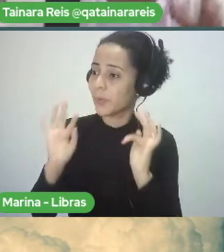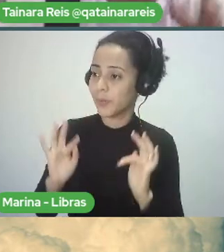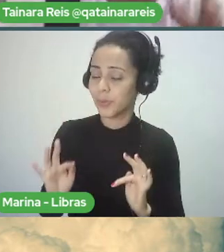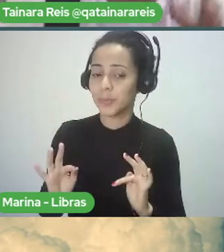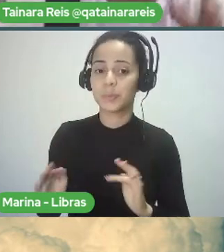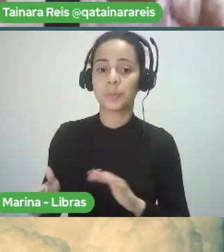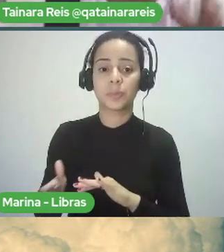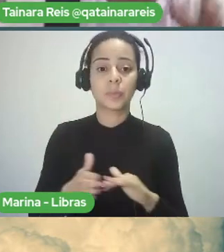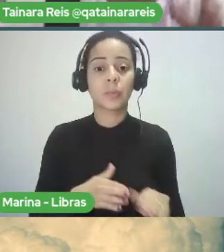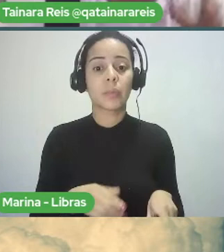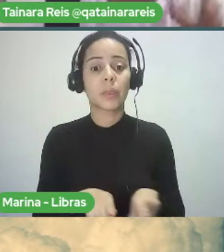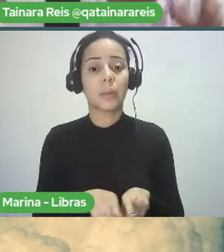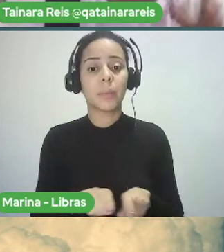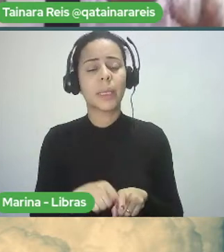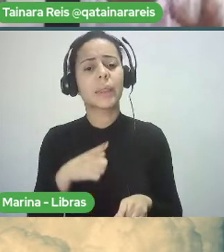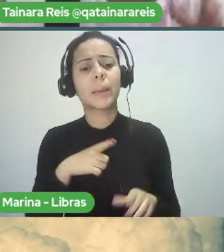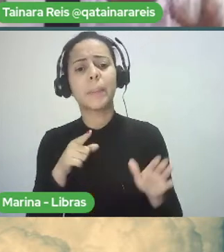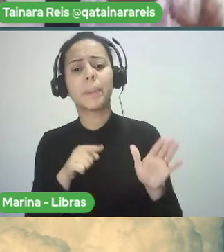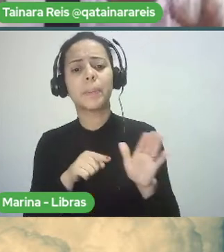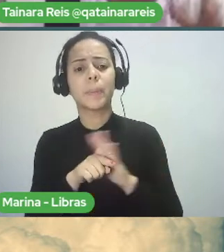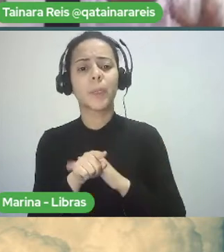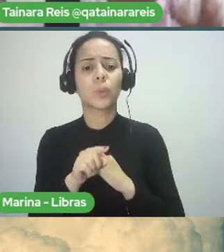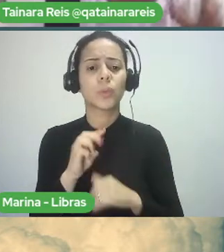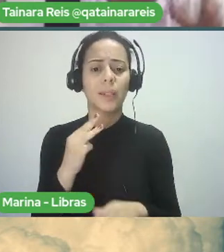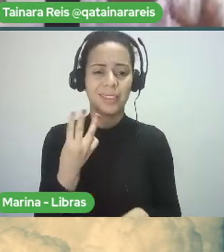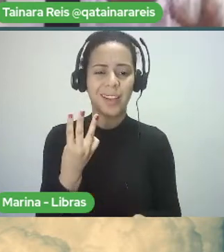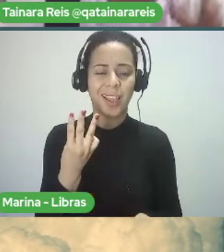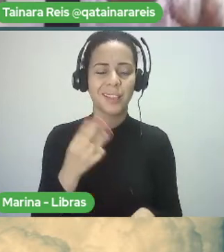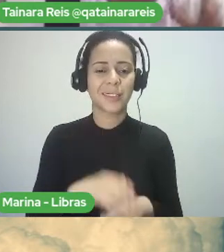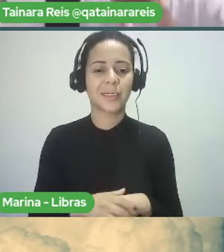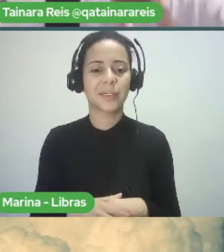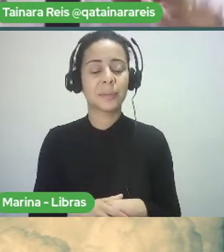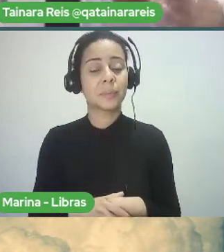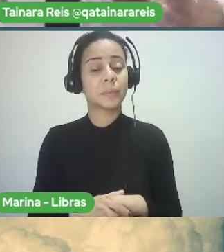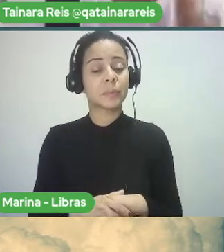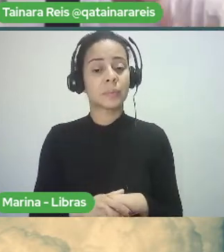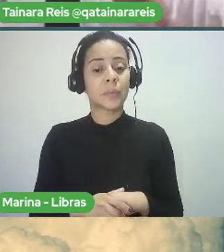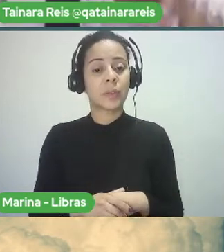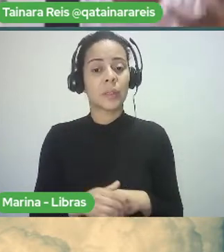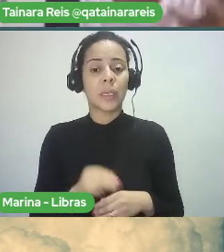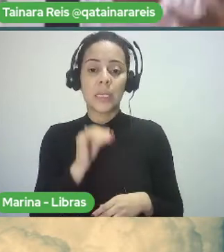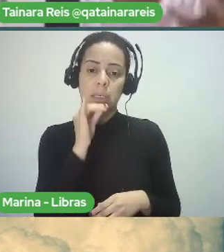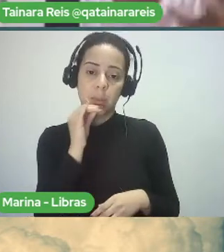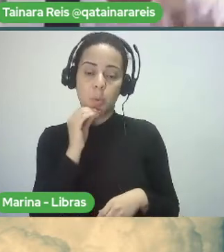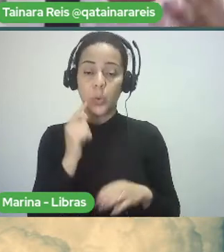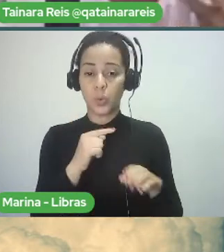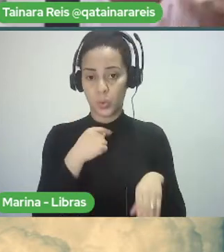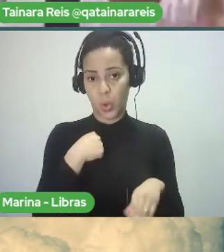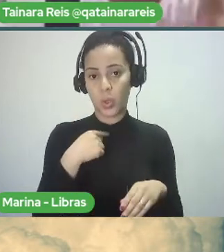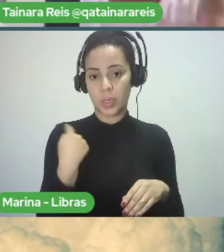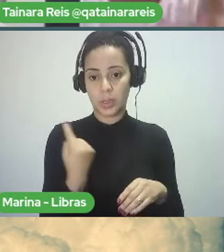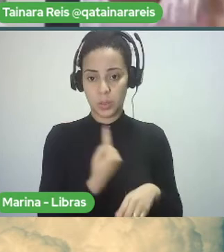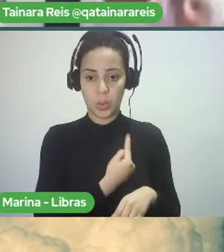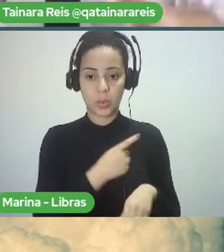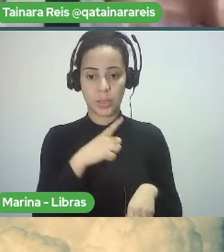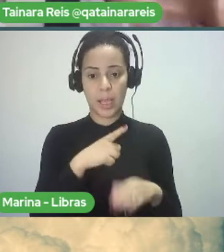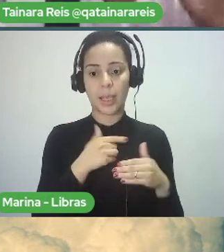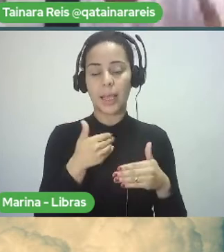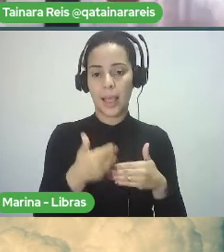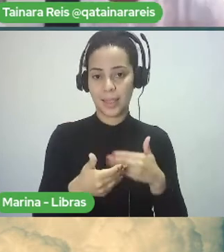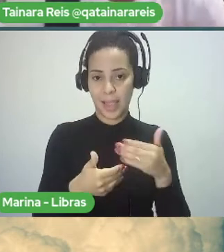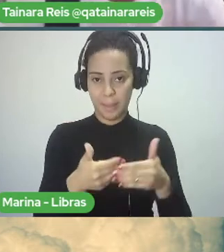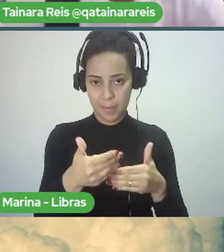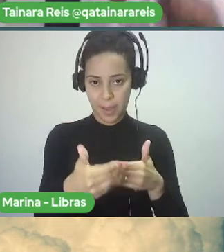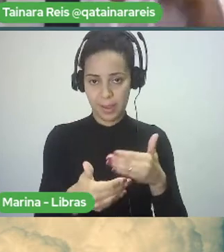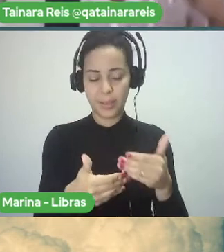nós fazemos durante o refinamento. Então, tem várias perguntas que você pode fazer ali naquela etapa que a gente está dando uma olhadinha em tudo que está no backlog,